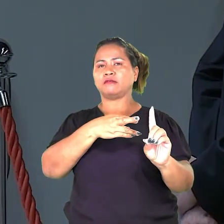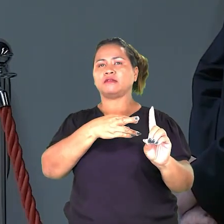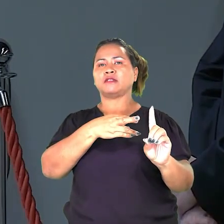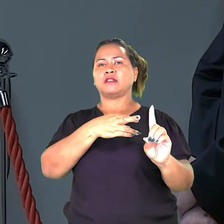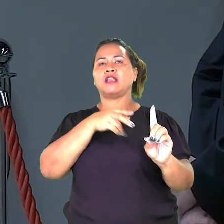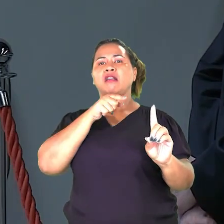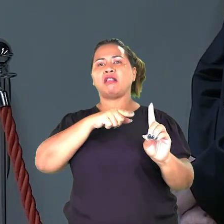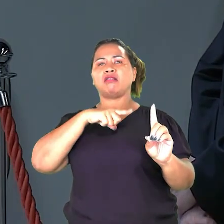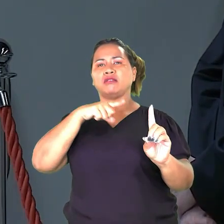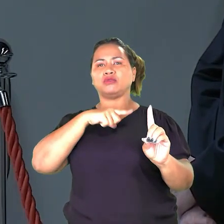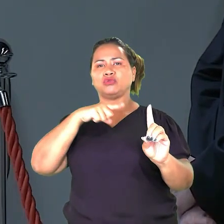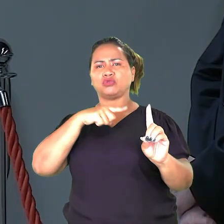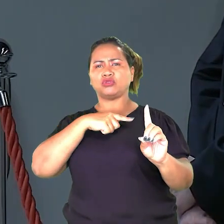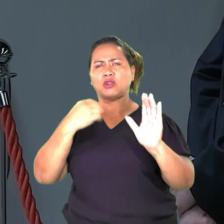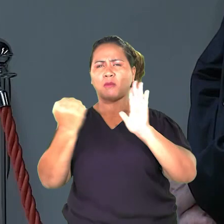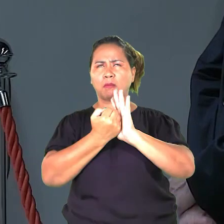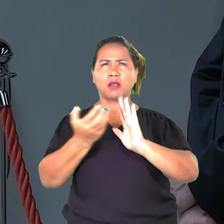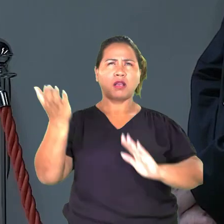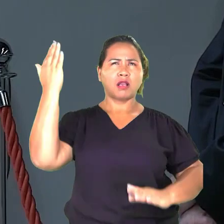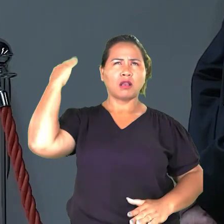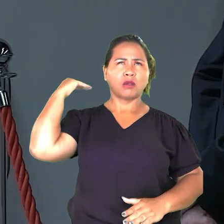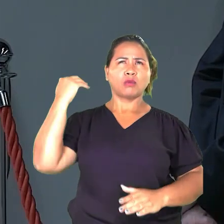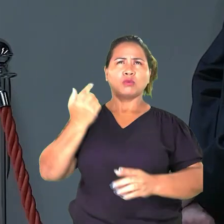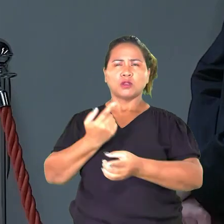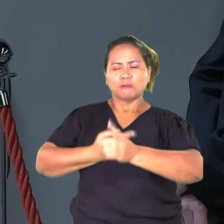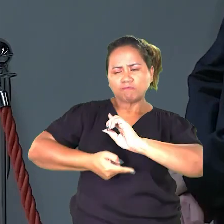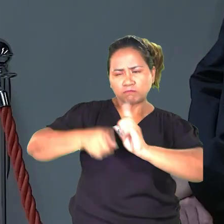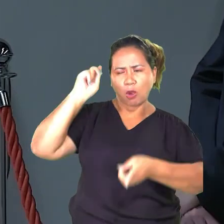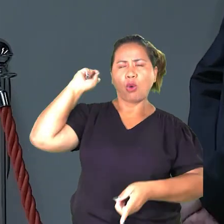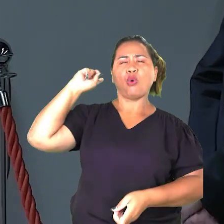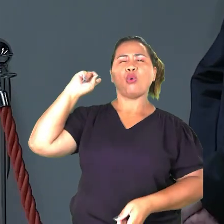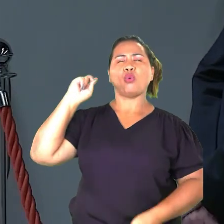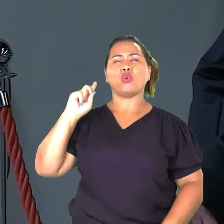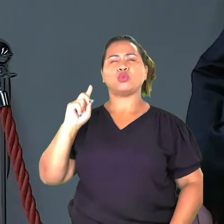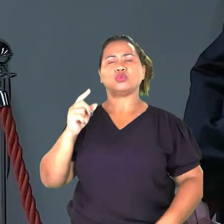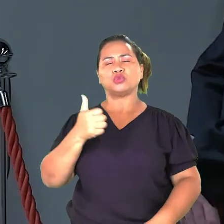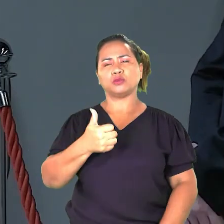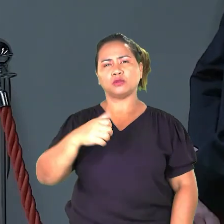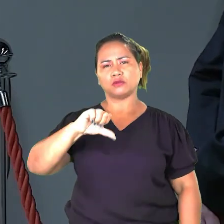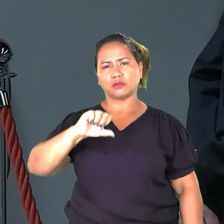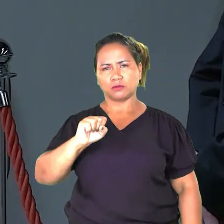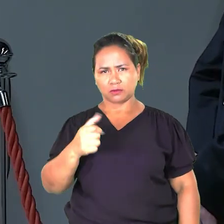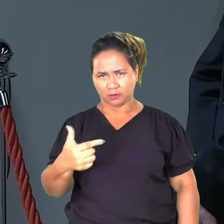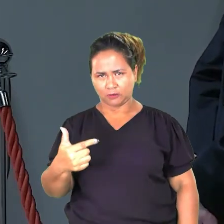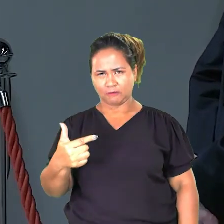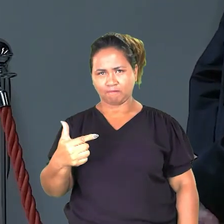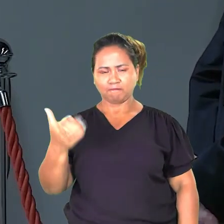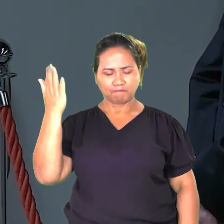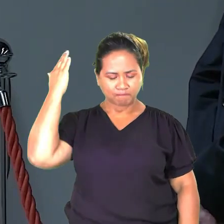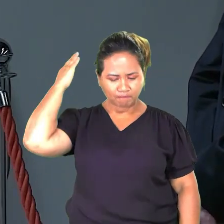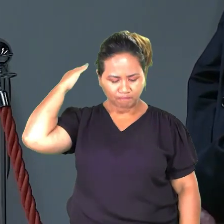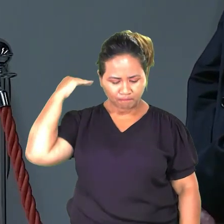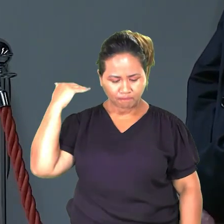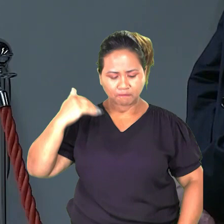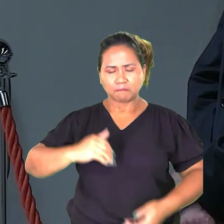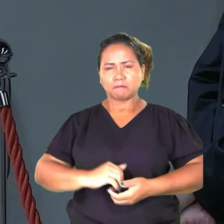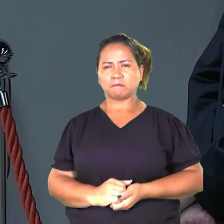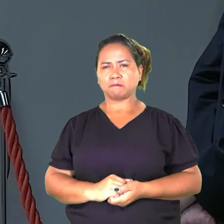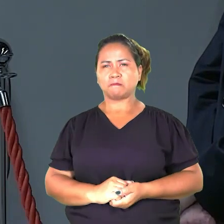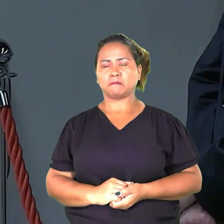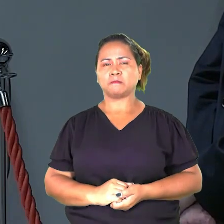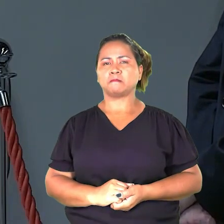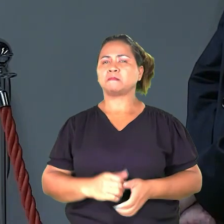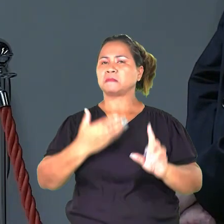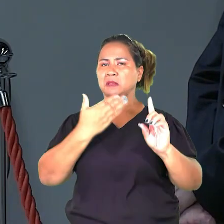ideal democrático, um ideal da Revolução de 32 que ele tinha. Ele era apaixonado pelo ideal da Revolução de